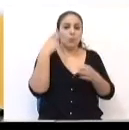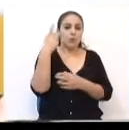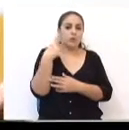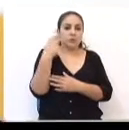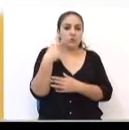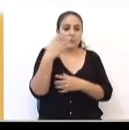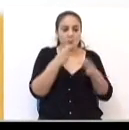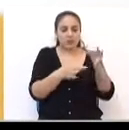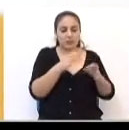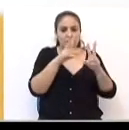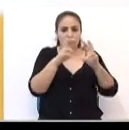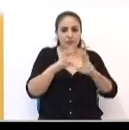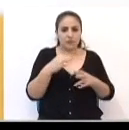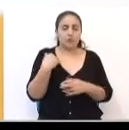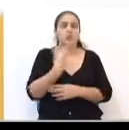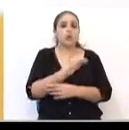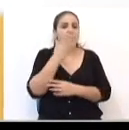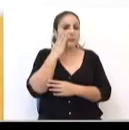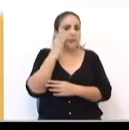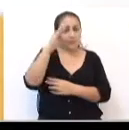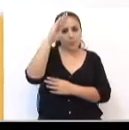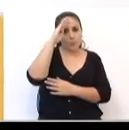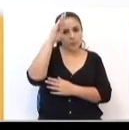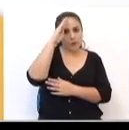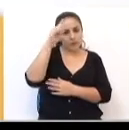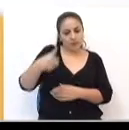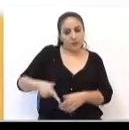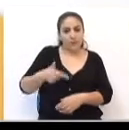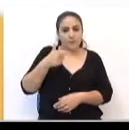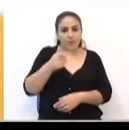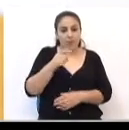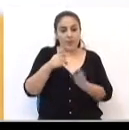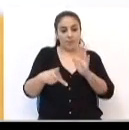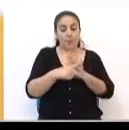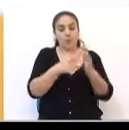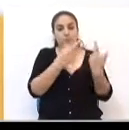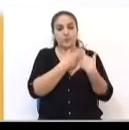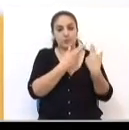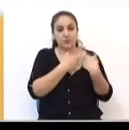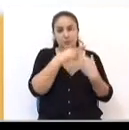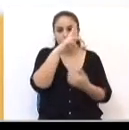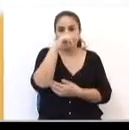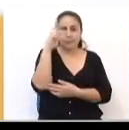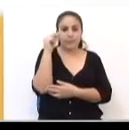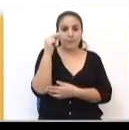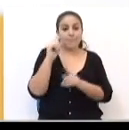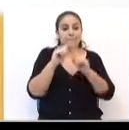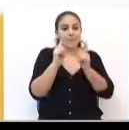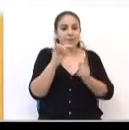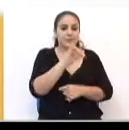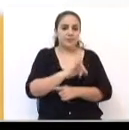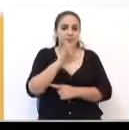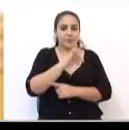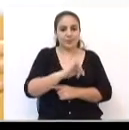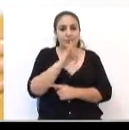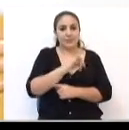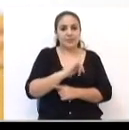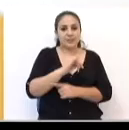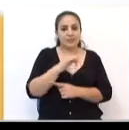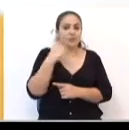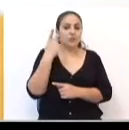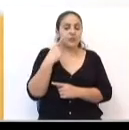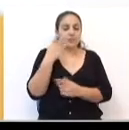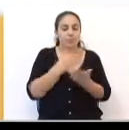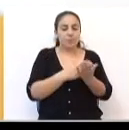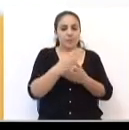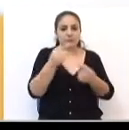temas. Sabemos, por exemplo, que a questão da Guarda Armada é competência do Poder Executivo. Agora, é importantíssimo que os vereadores iniciem a discussão, porque